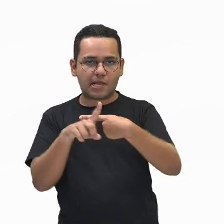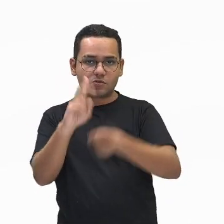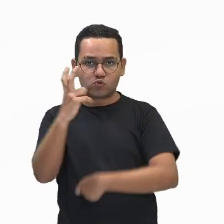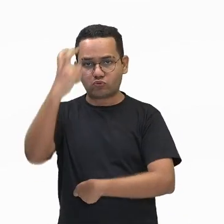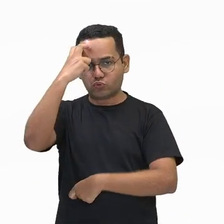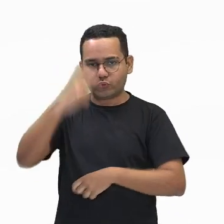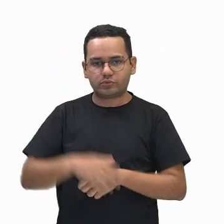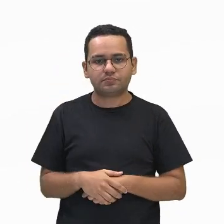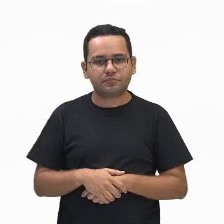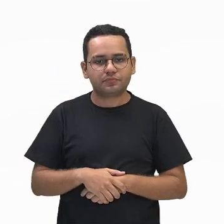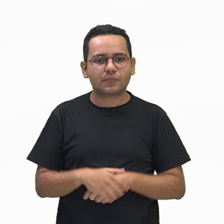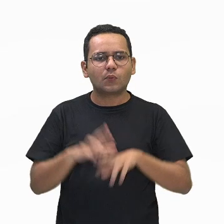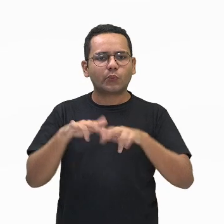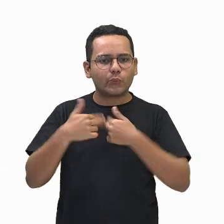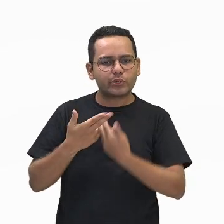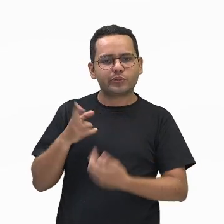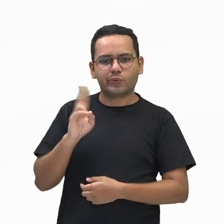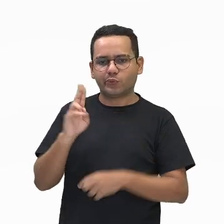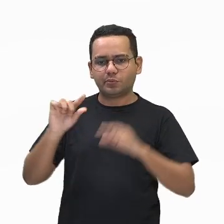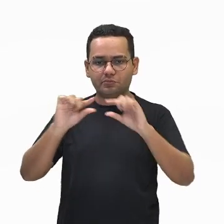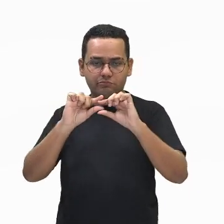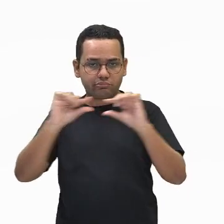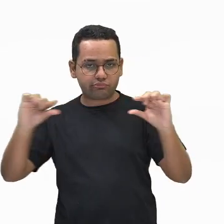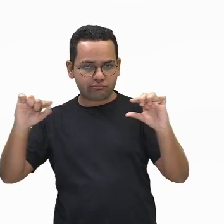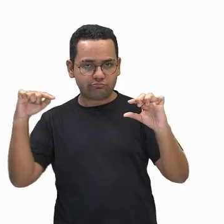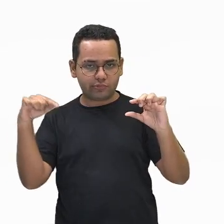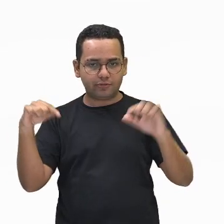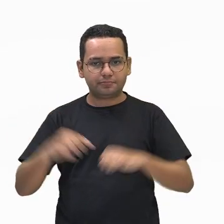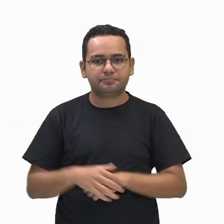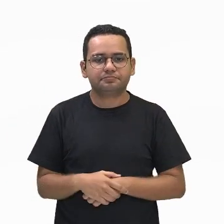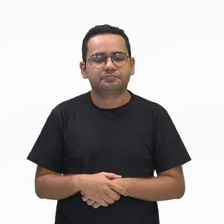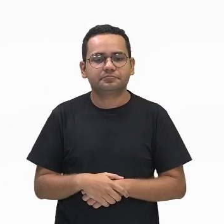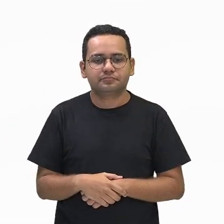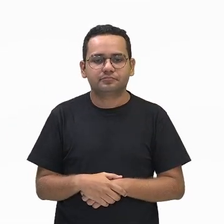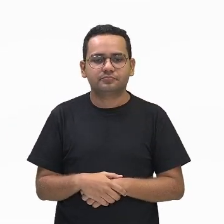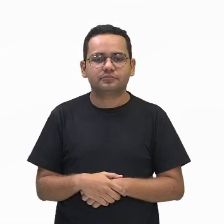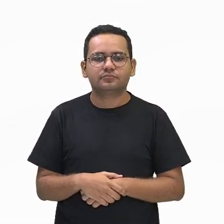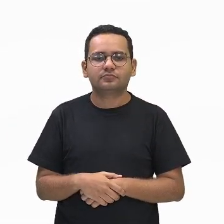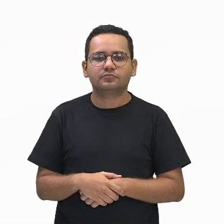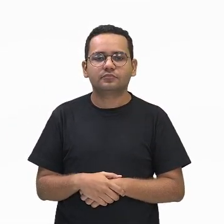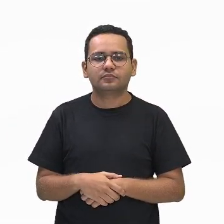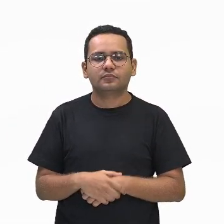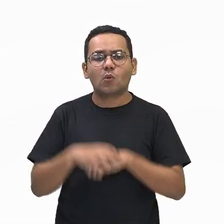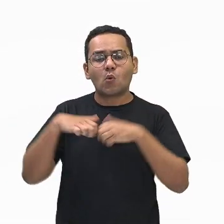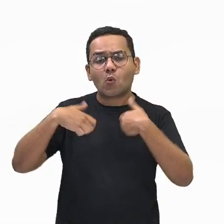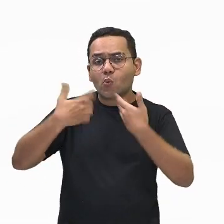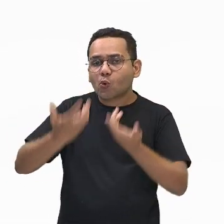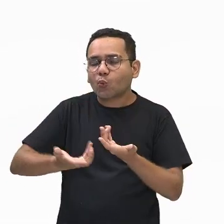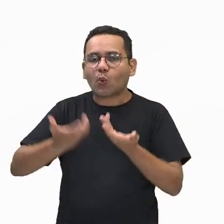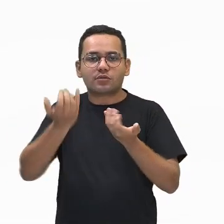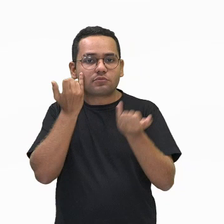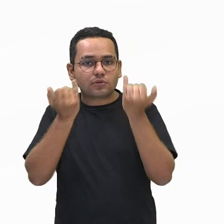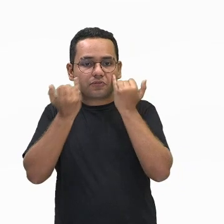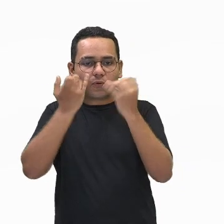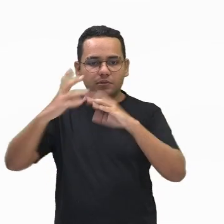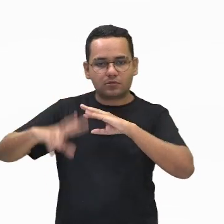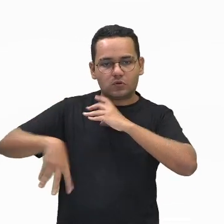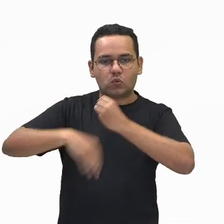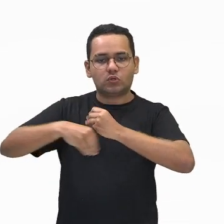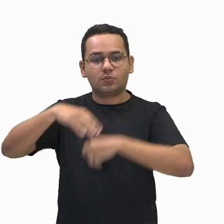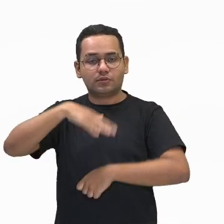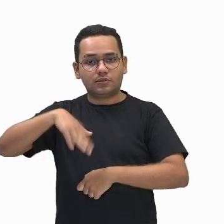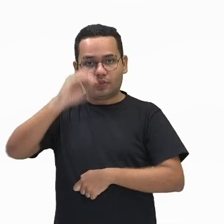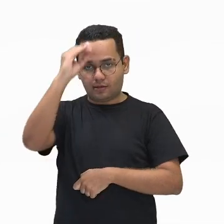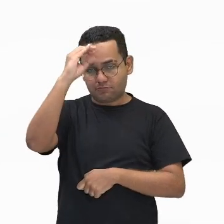Construindo Minha Identidade. Quais são, a pergunta norteadora, quais são as contribuições dos conhecimentos das ciências